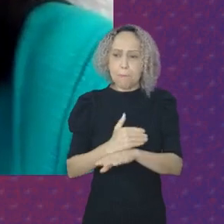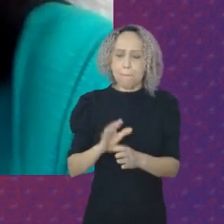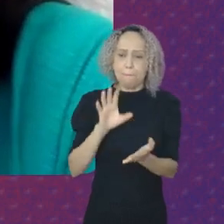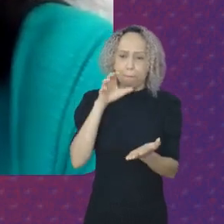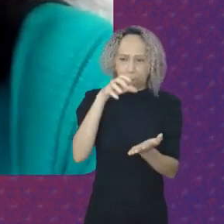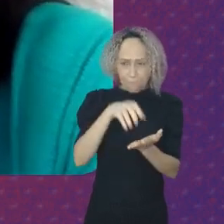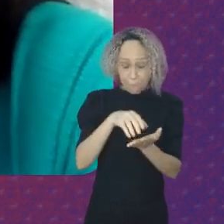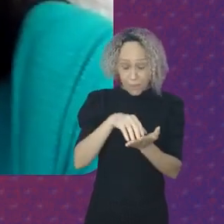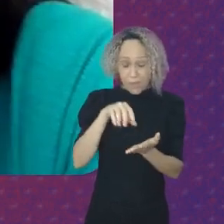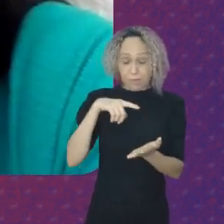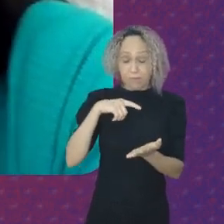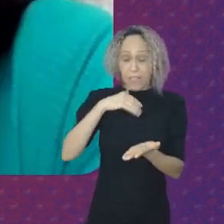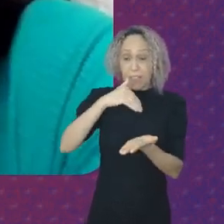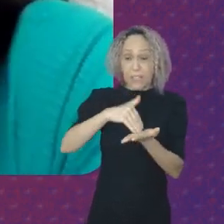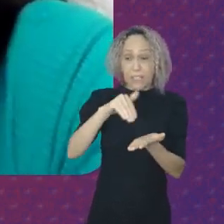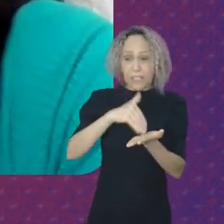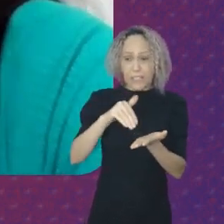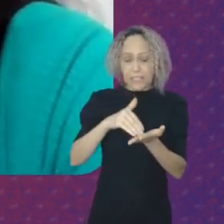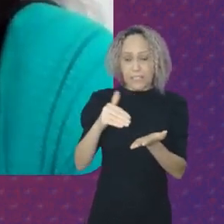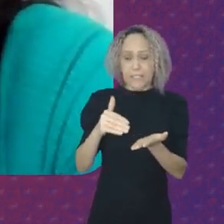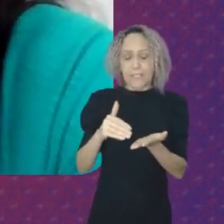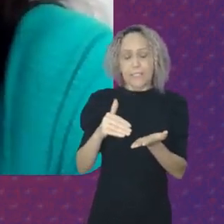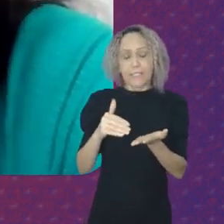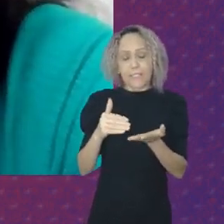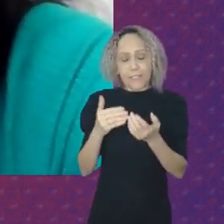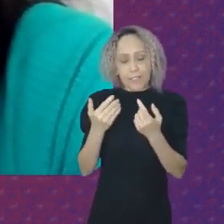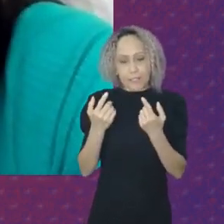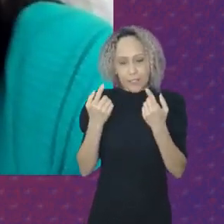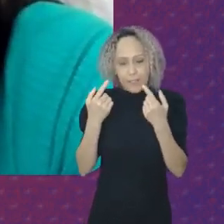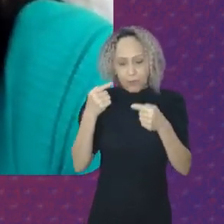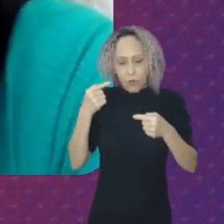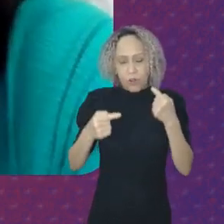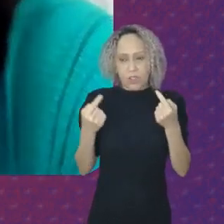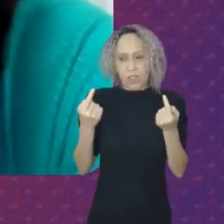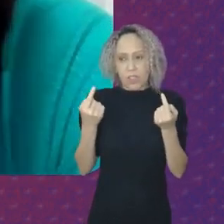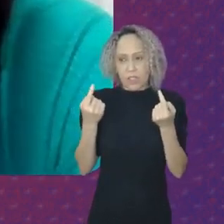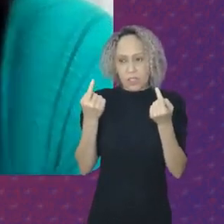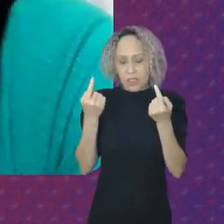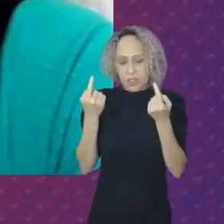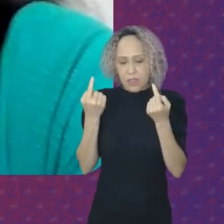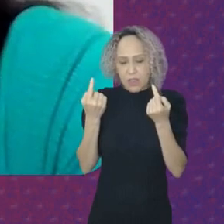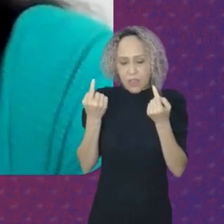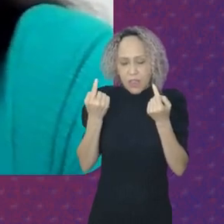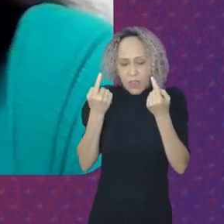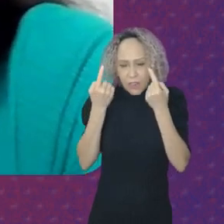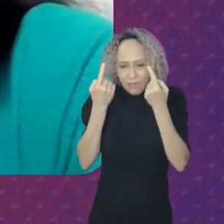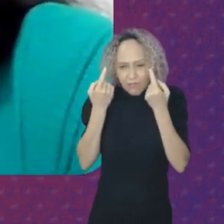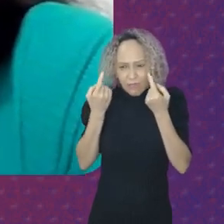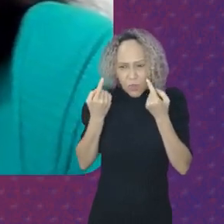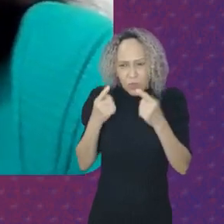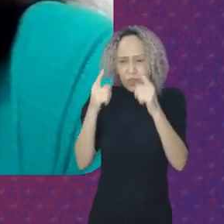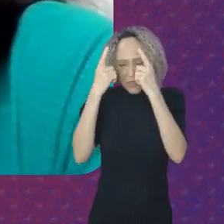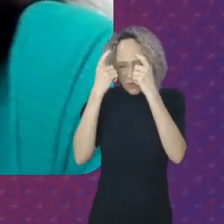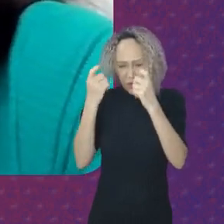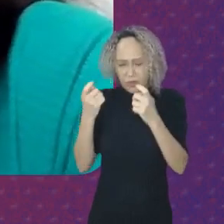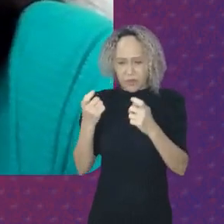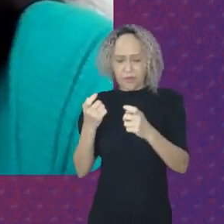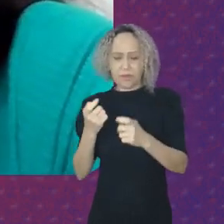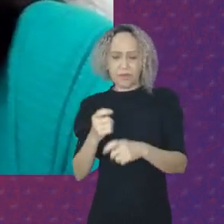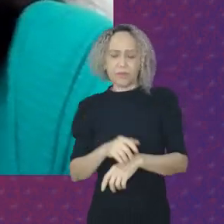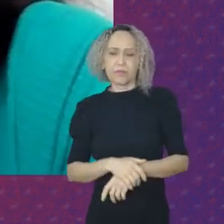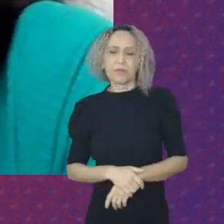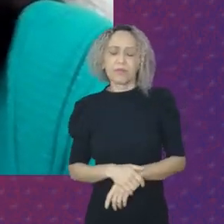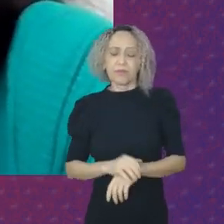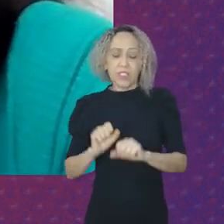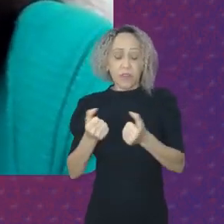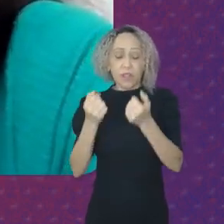Enfrentamento à Violência contra as Mulheres da época tinha como objetivo também a articulação de instituições. Então, com a